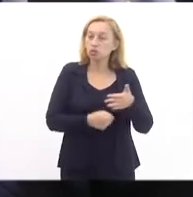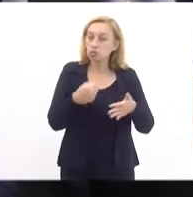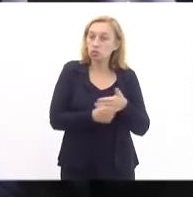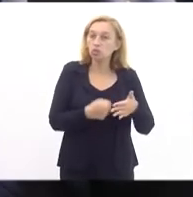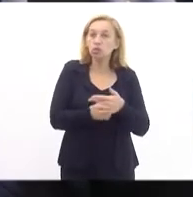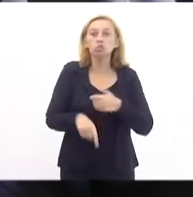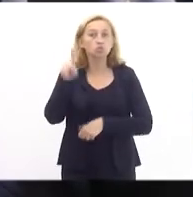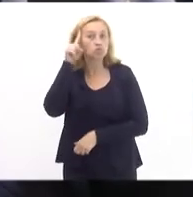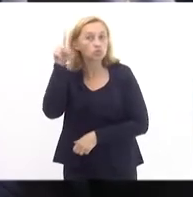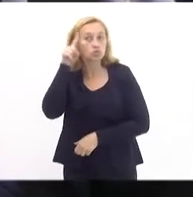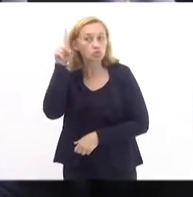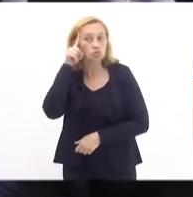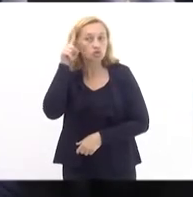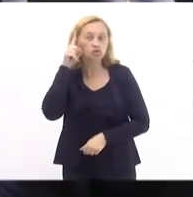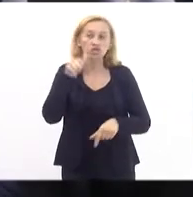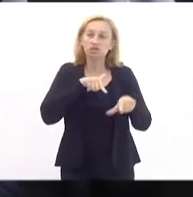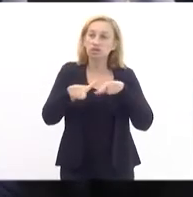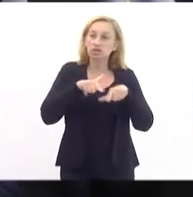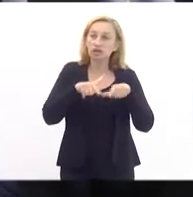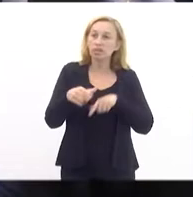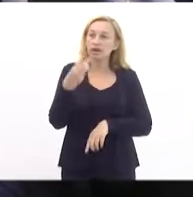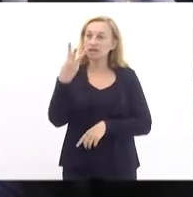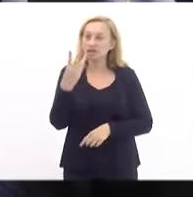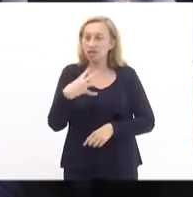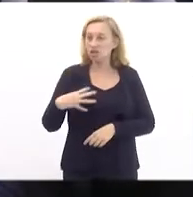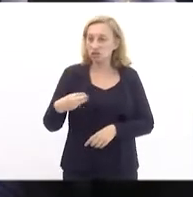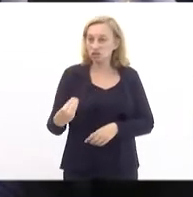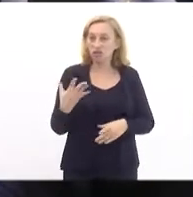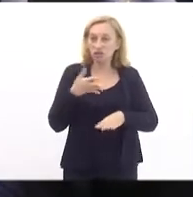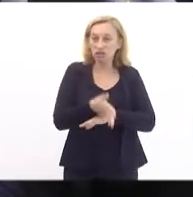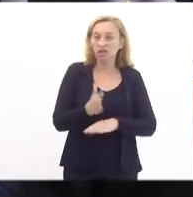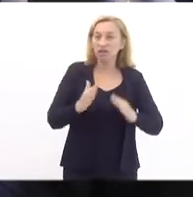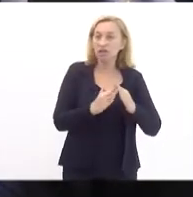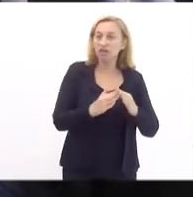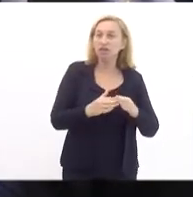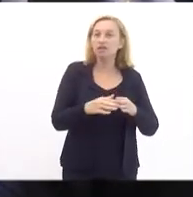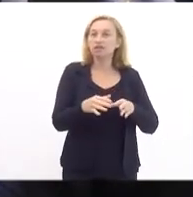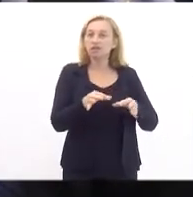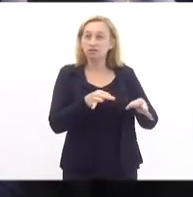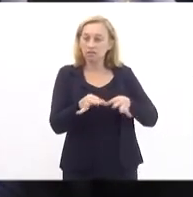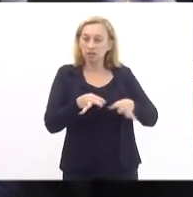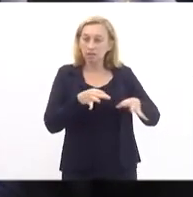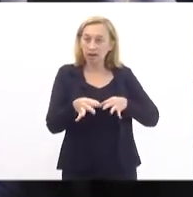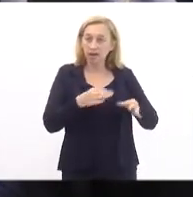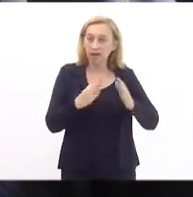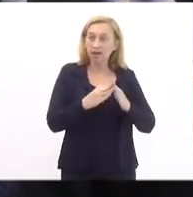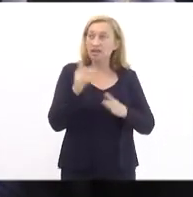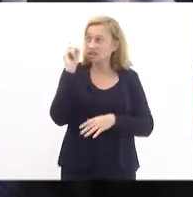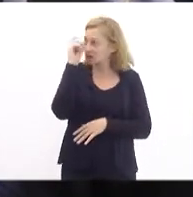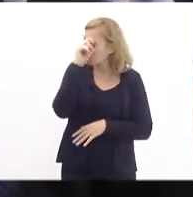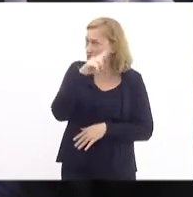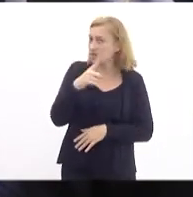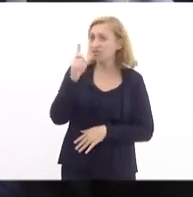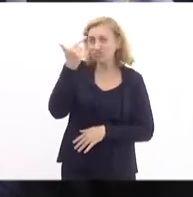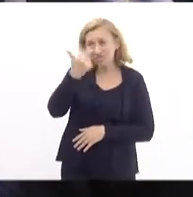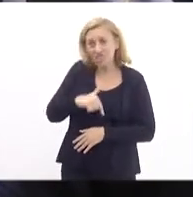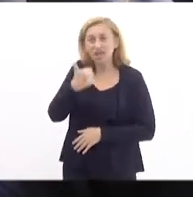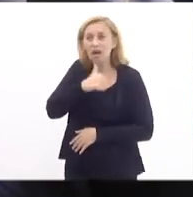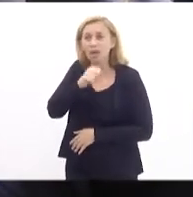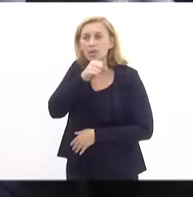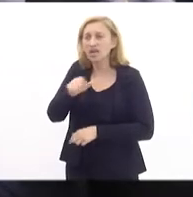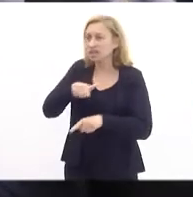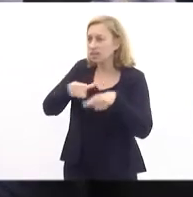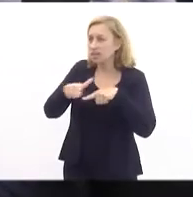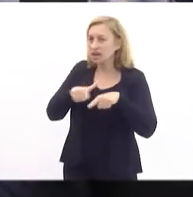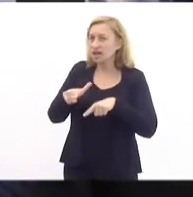do dia a dia, de trabalho, 3 filhos, chega em casa, tem que fazer as coisas. Imagina o sufoco que é ser mãe, trabalhar fora,